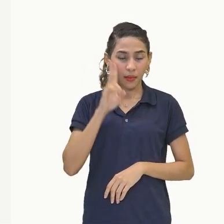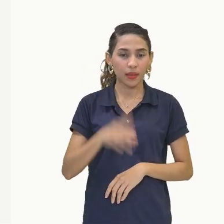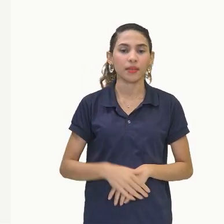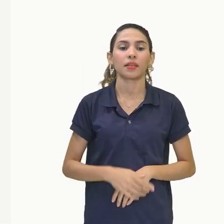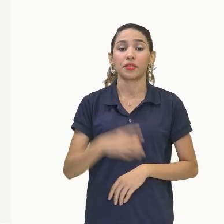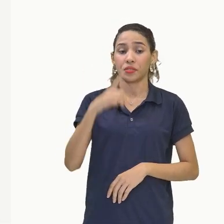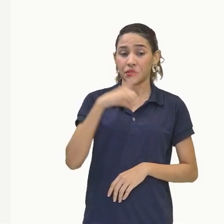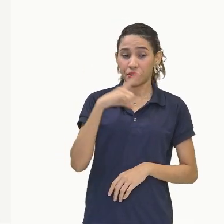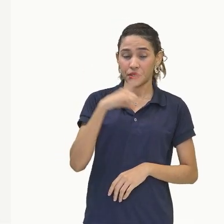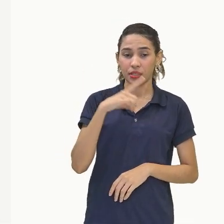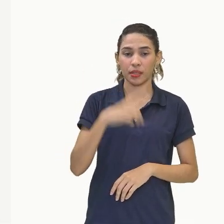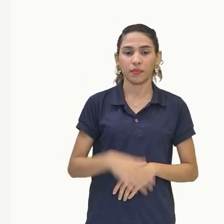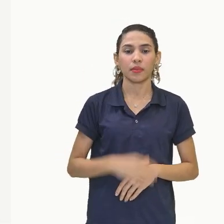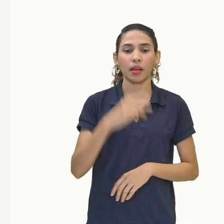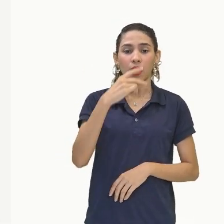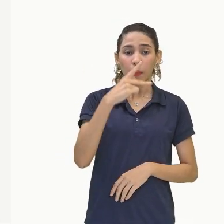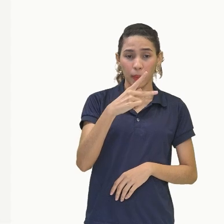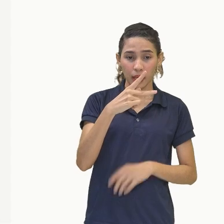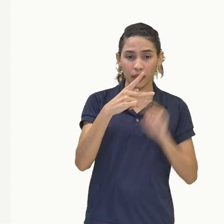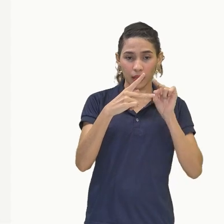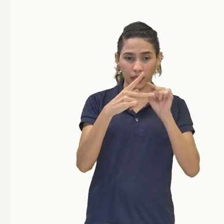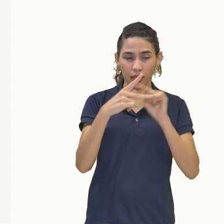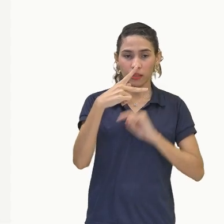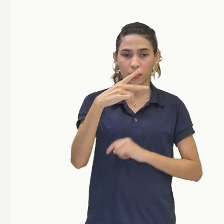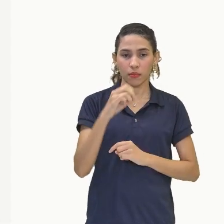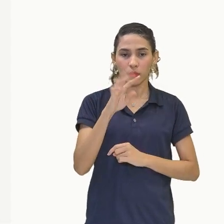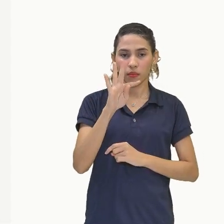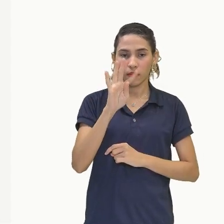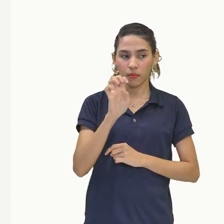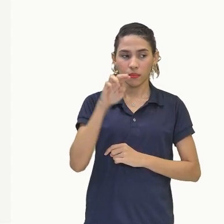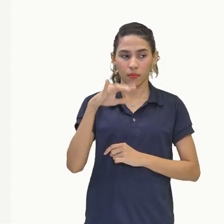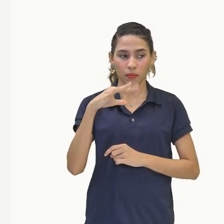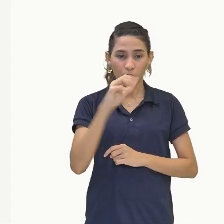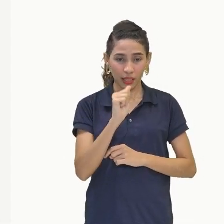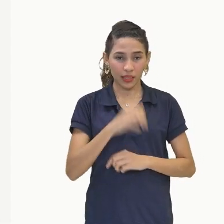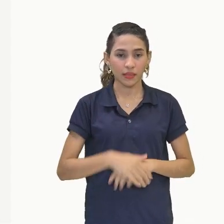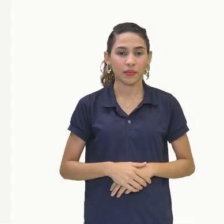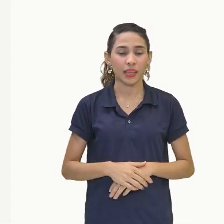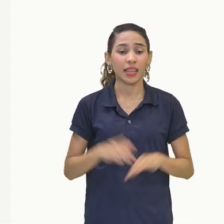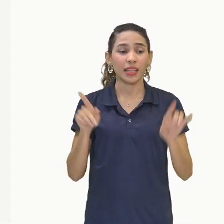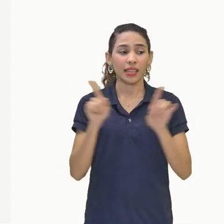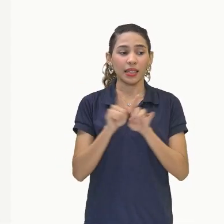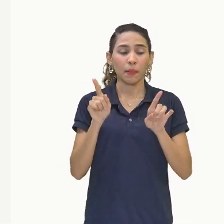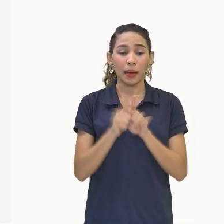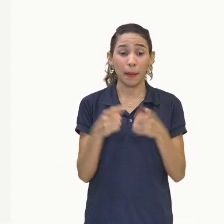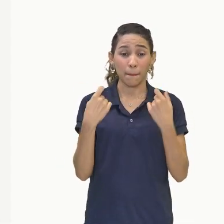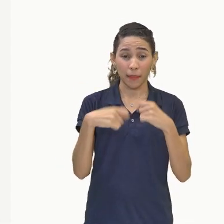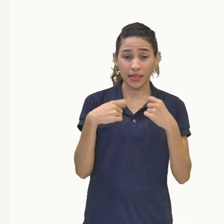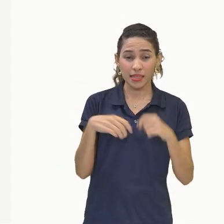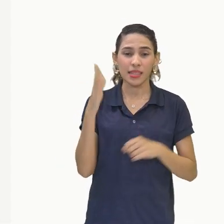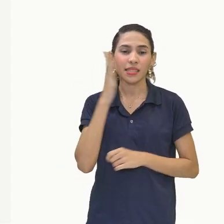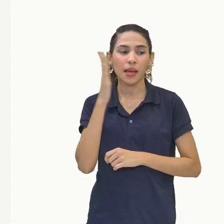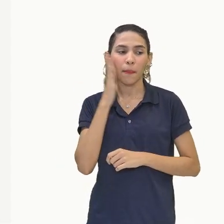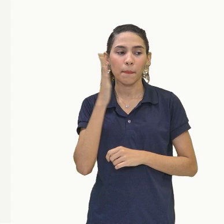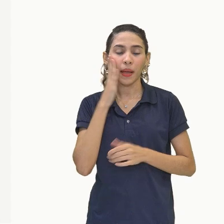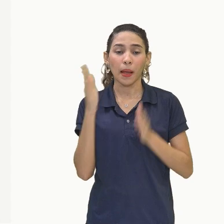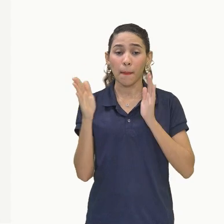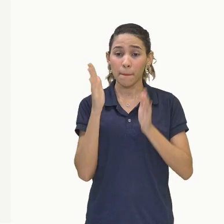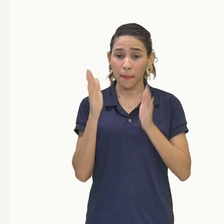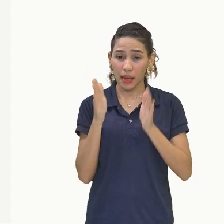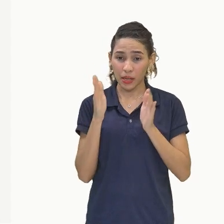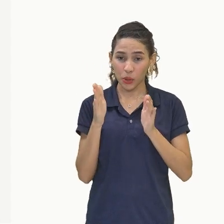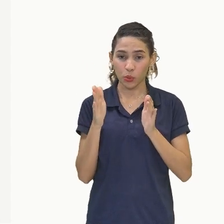a potência e também eu preciso saber do seu período de tempo. Para você